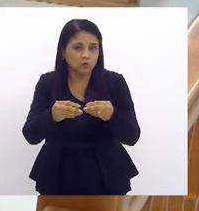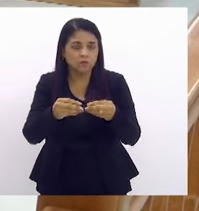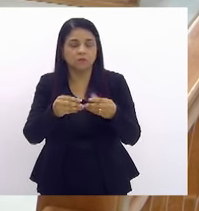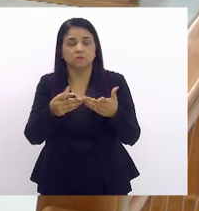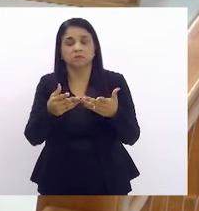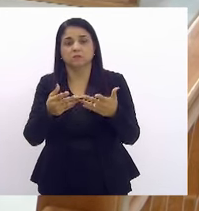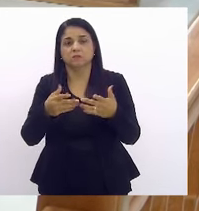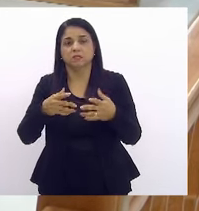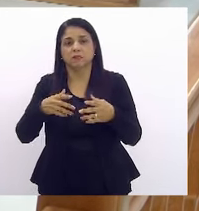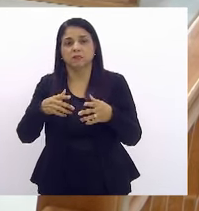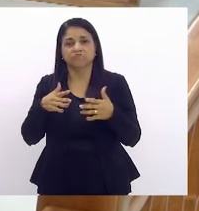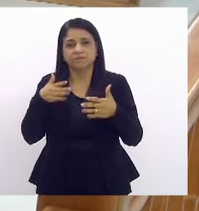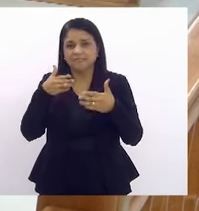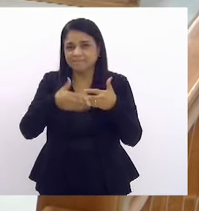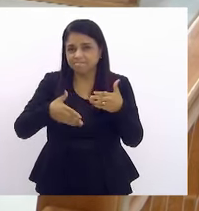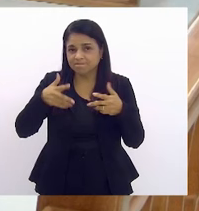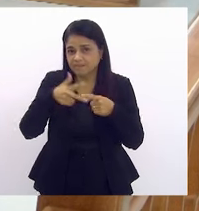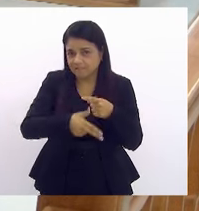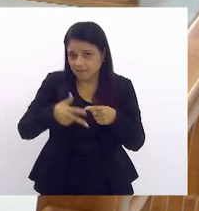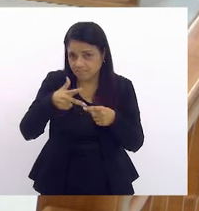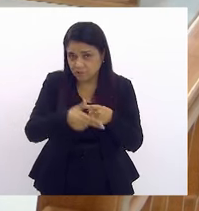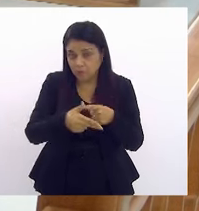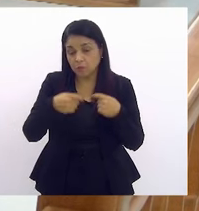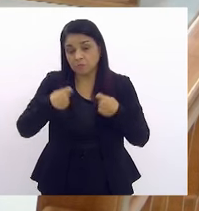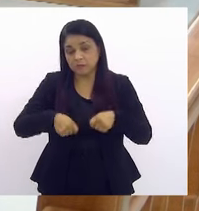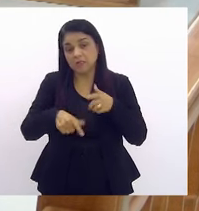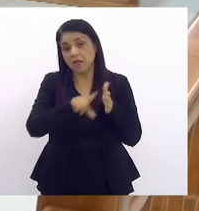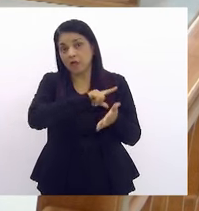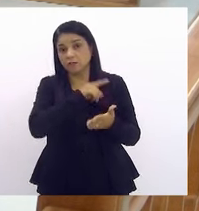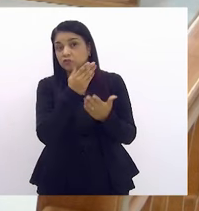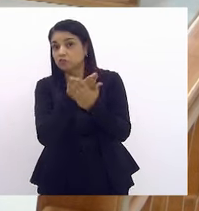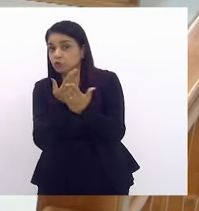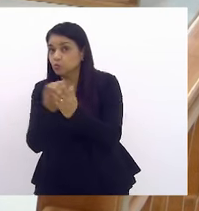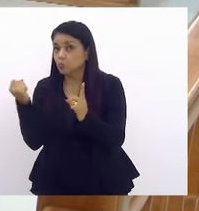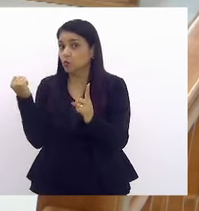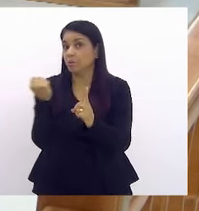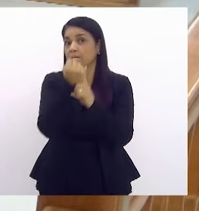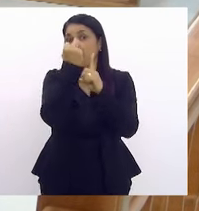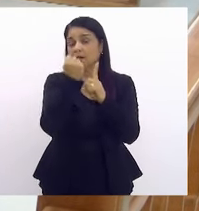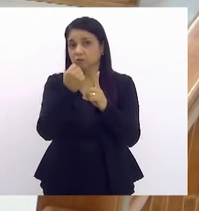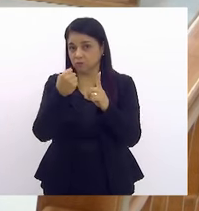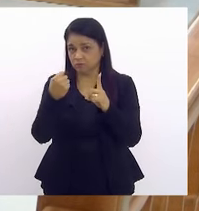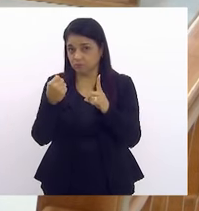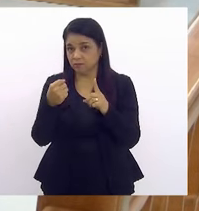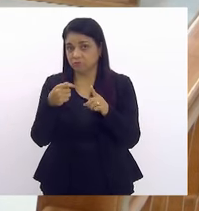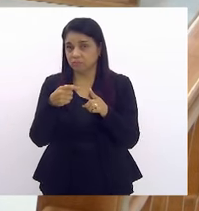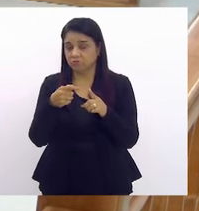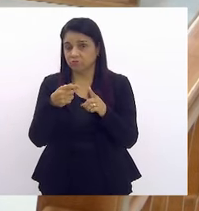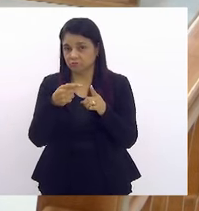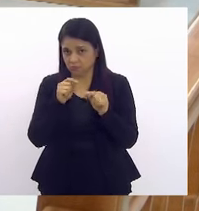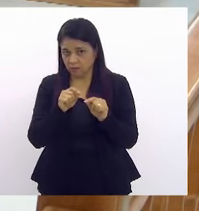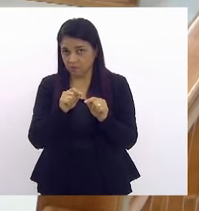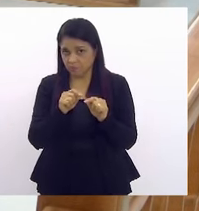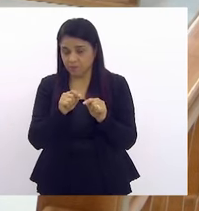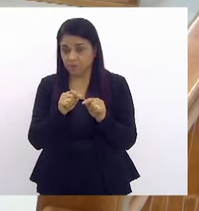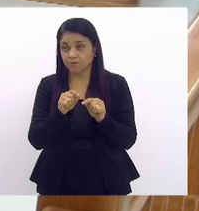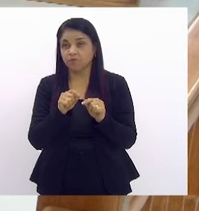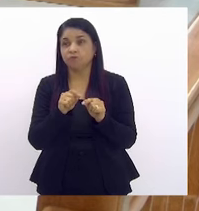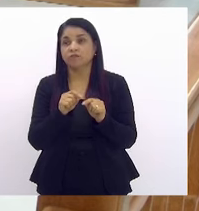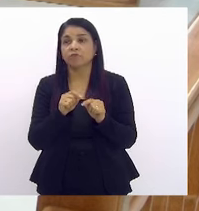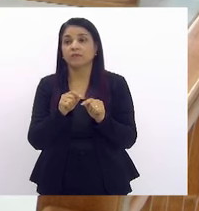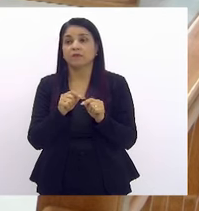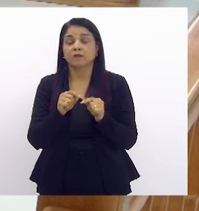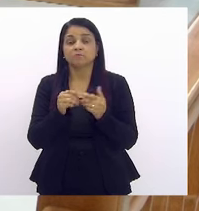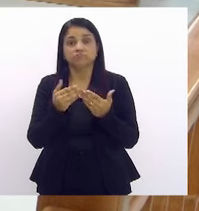por um estudo do impacto que pode causar e da medida mitigadora desse impacto. Uma vez atendidas